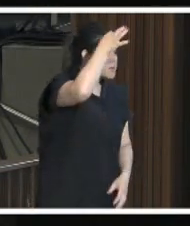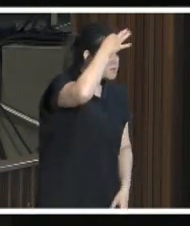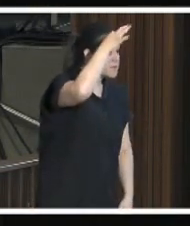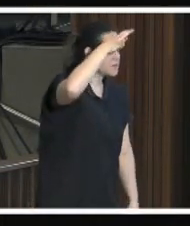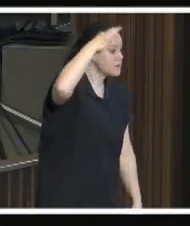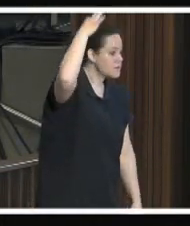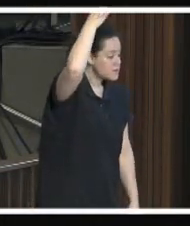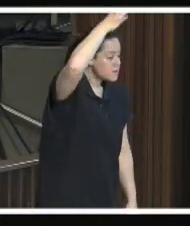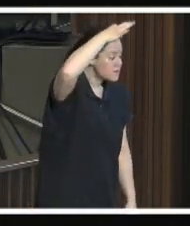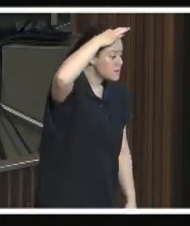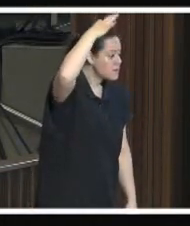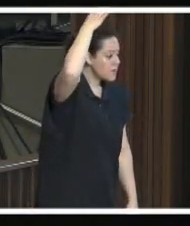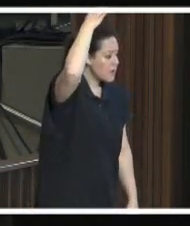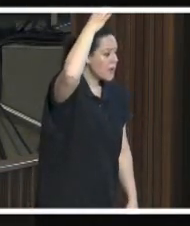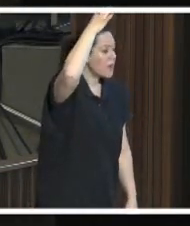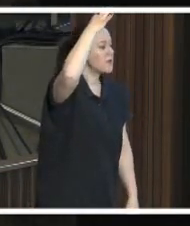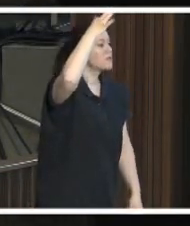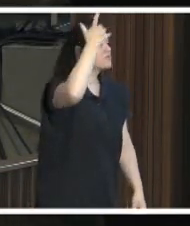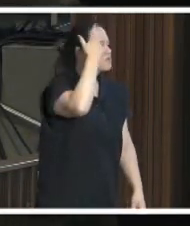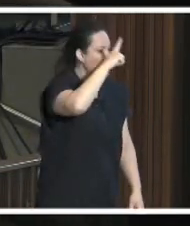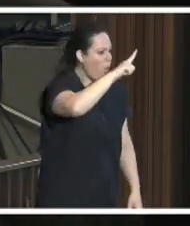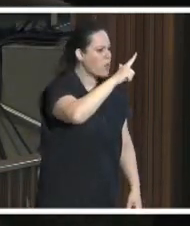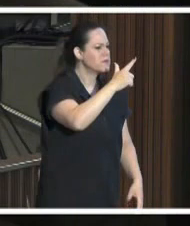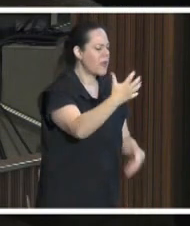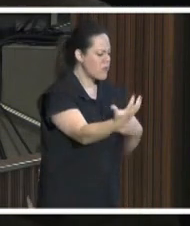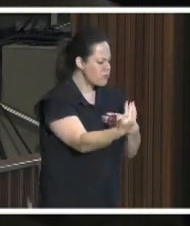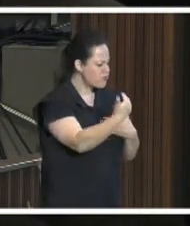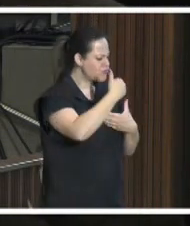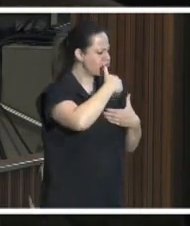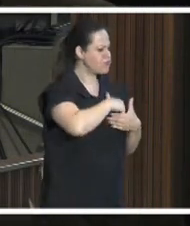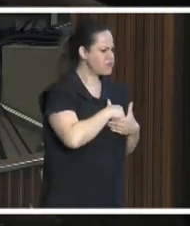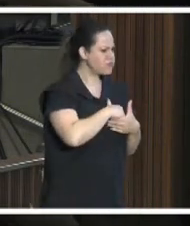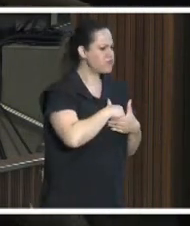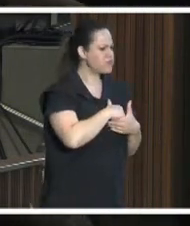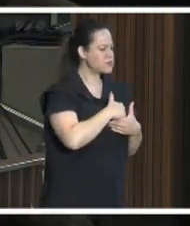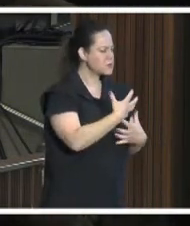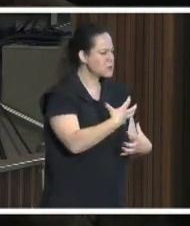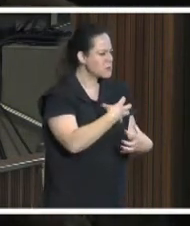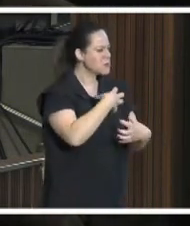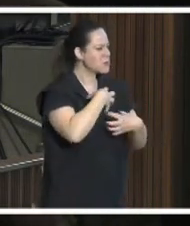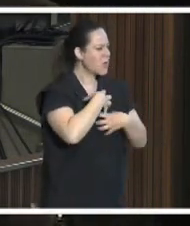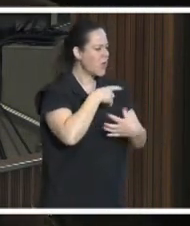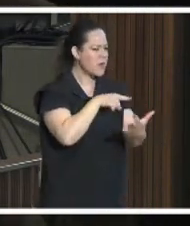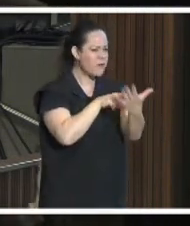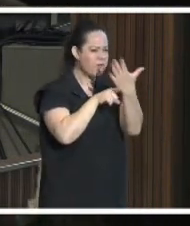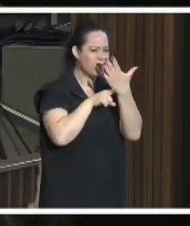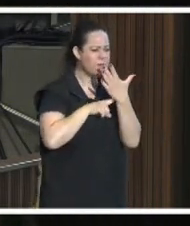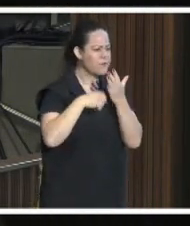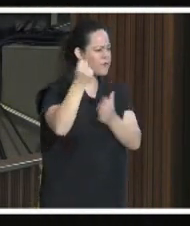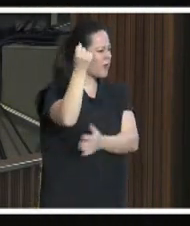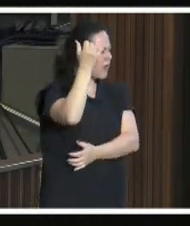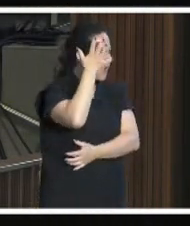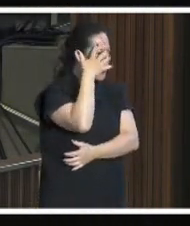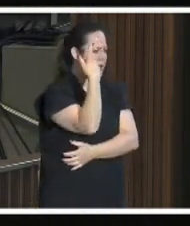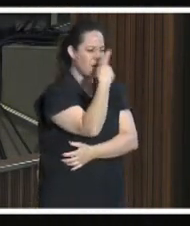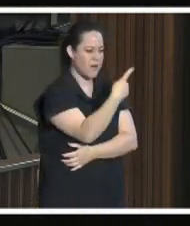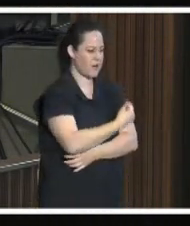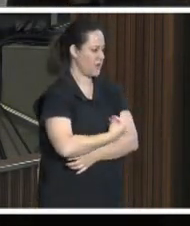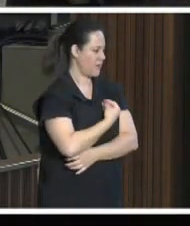Deus, de alguma maneira, invadiu a sua história e manifestou graça na tua